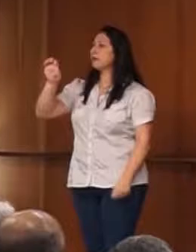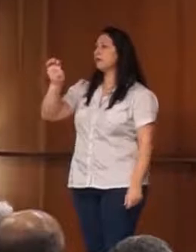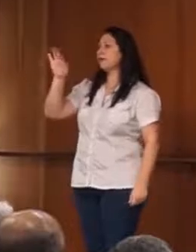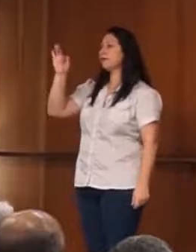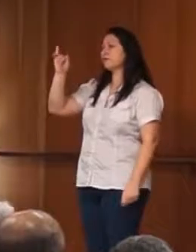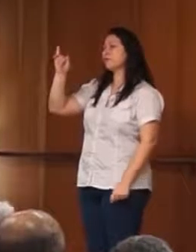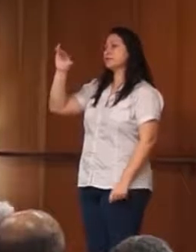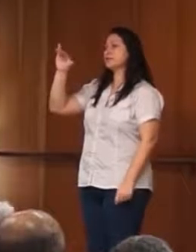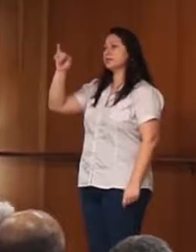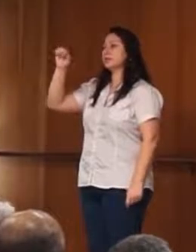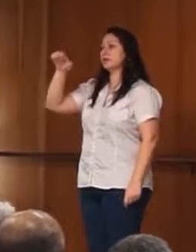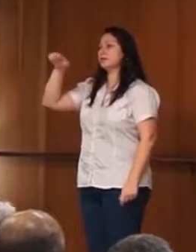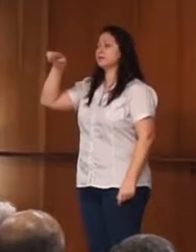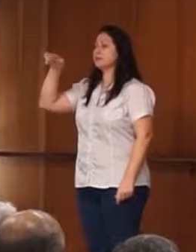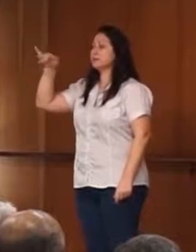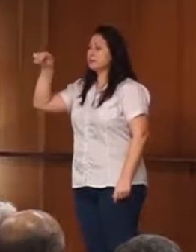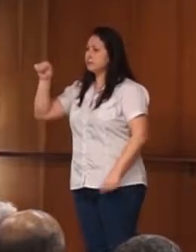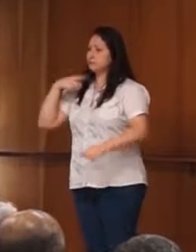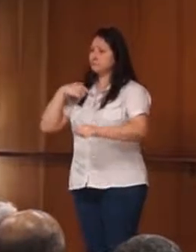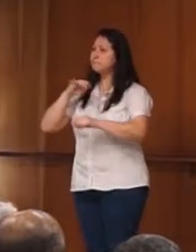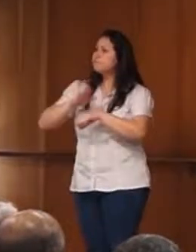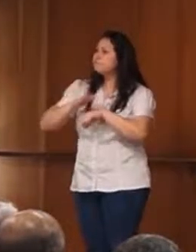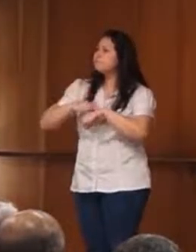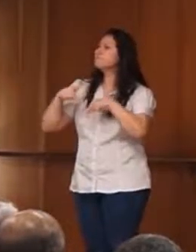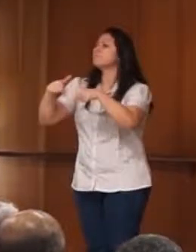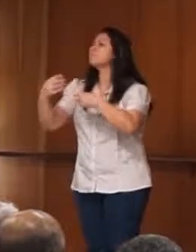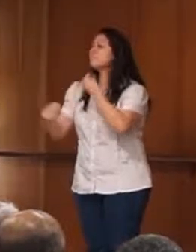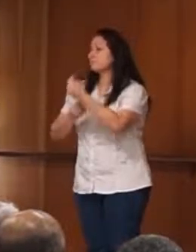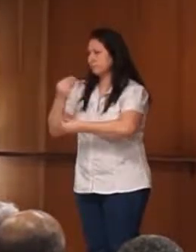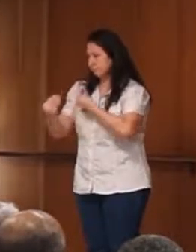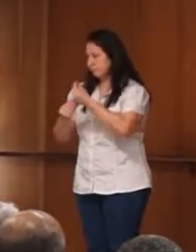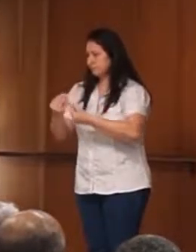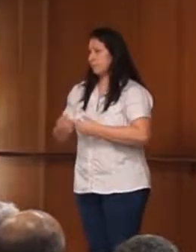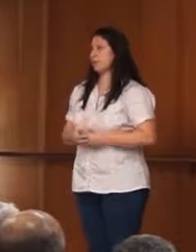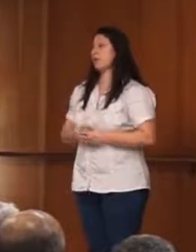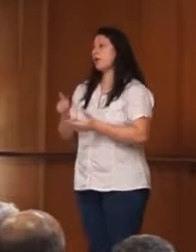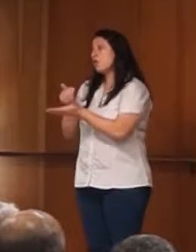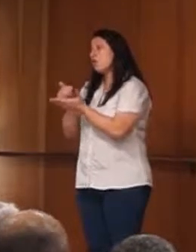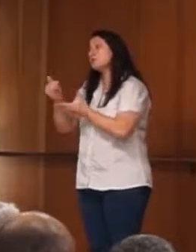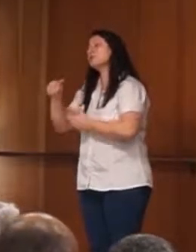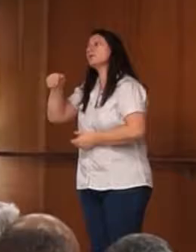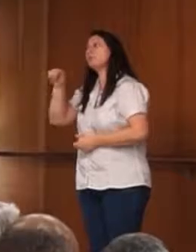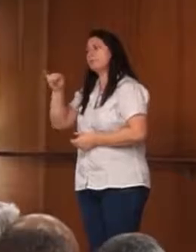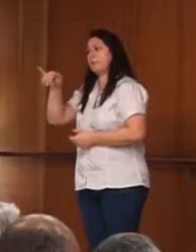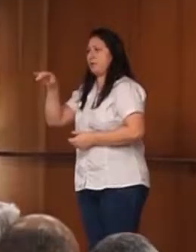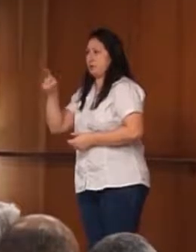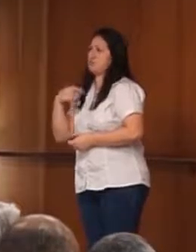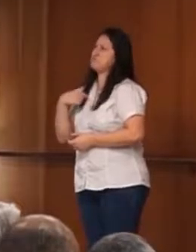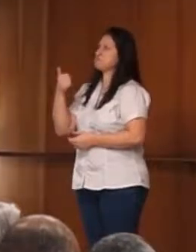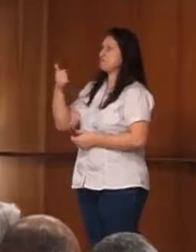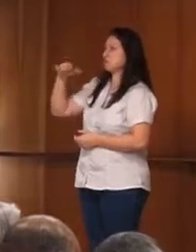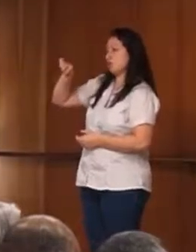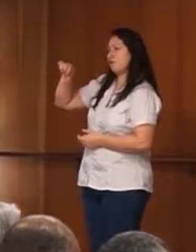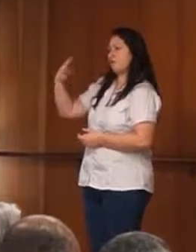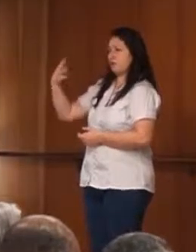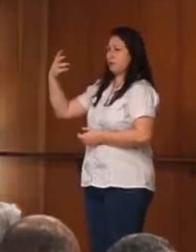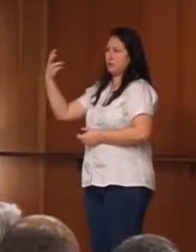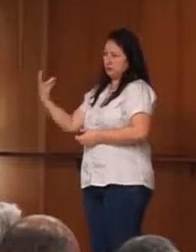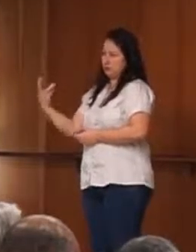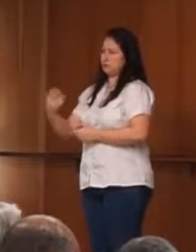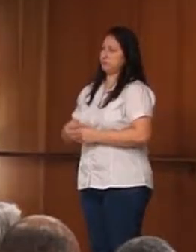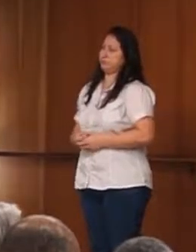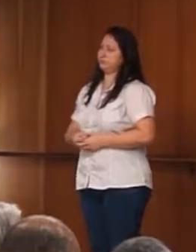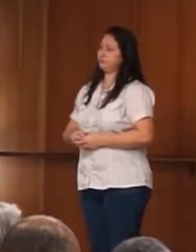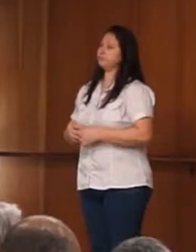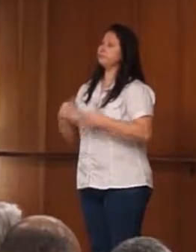legislação trabalhista a partir de maio de 43, né. Esse conceito de hipossuficiência parte